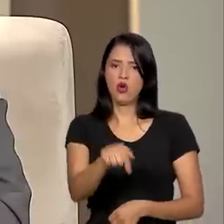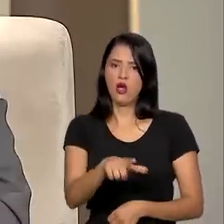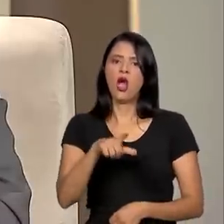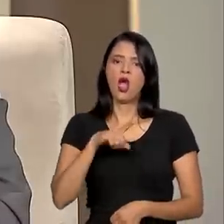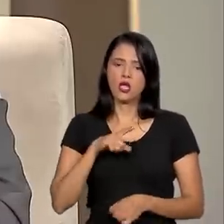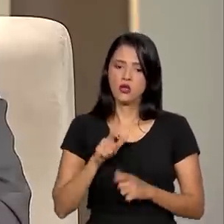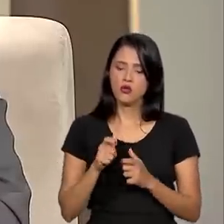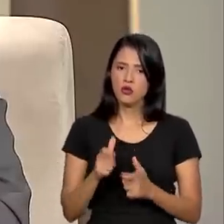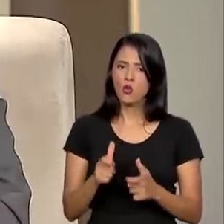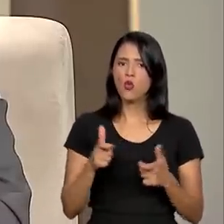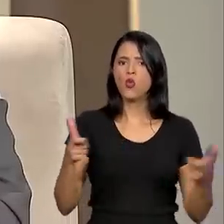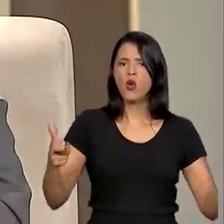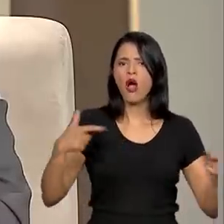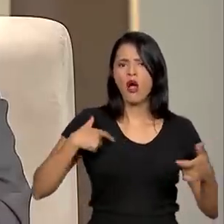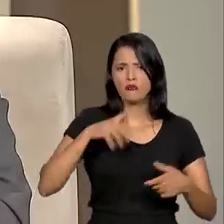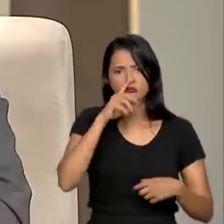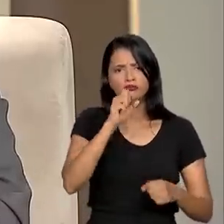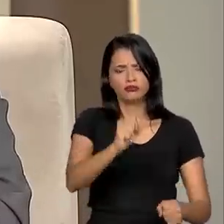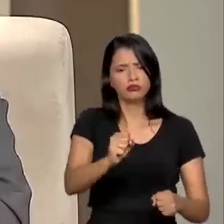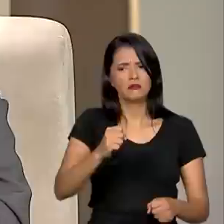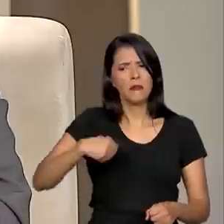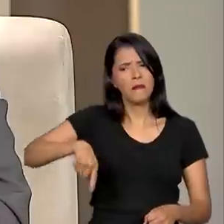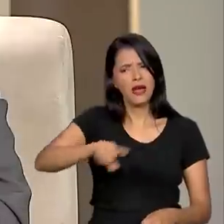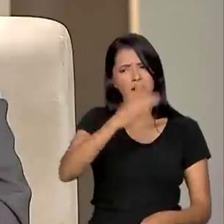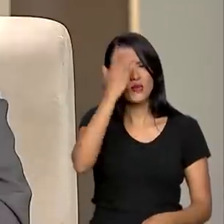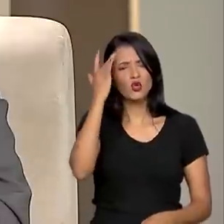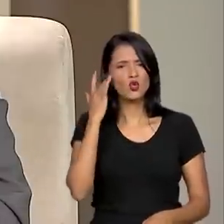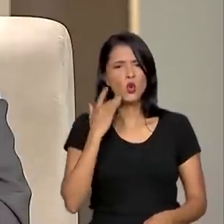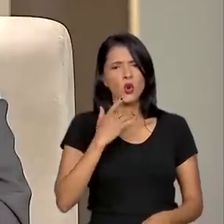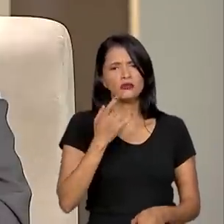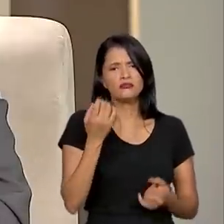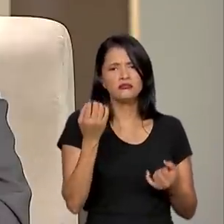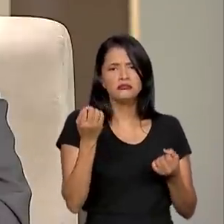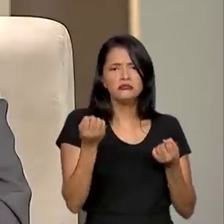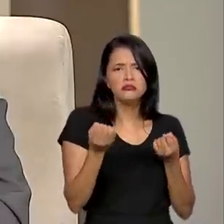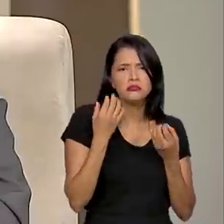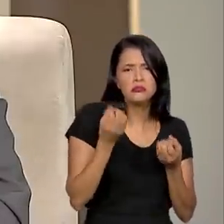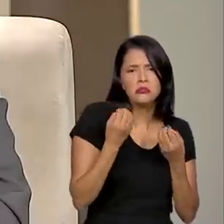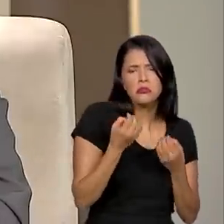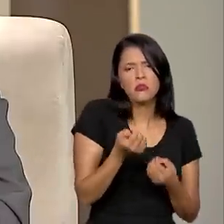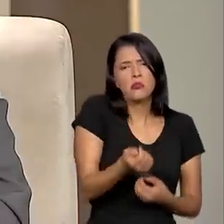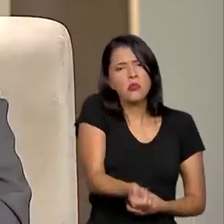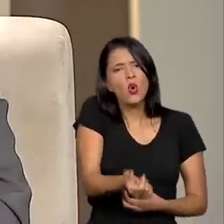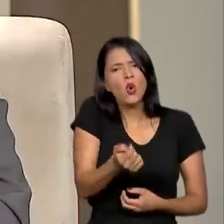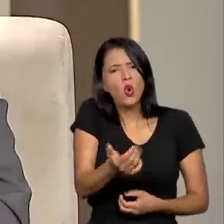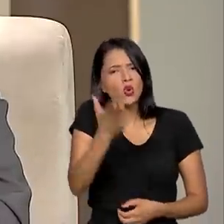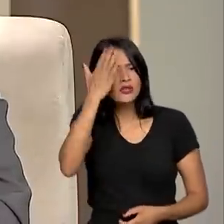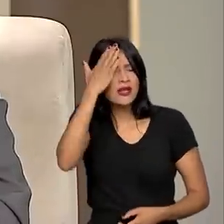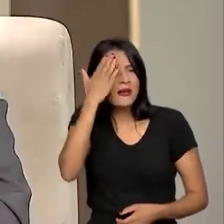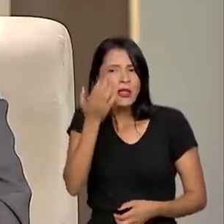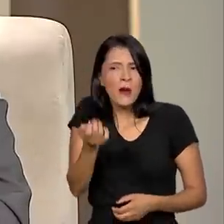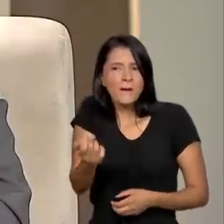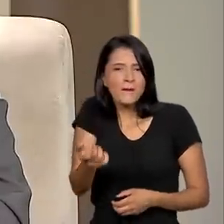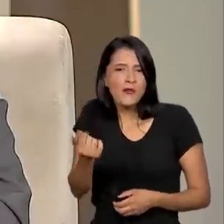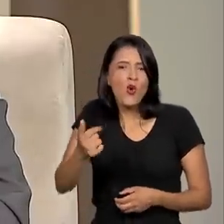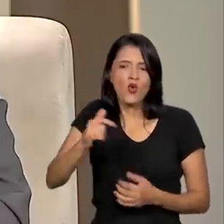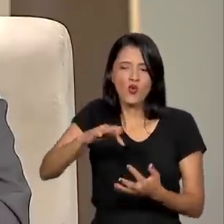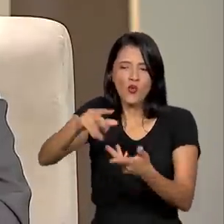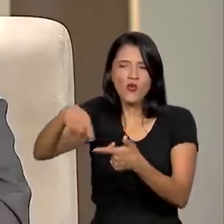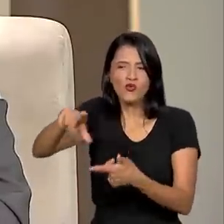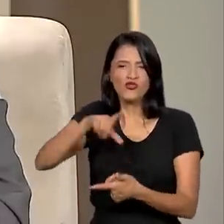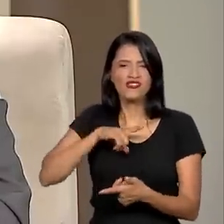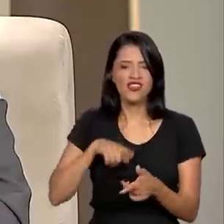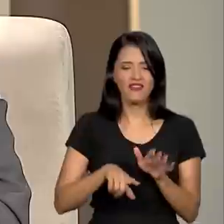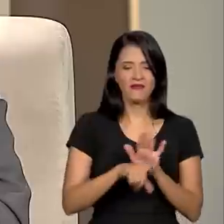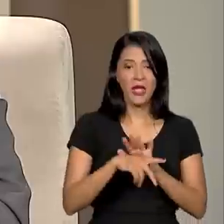pessoas não têm essa consciência. É, são pouquíssimos os países no mundo que têm uma legislação